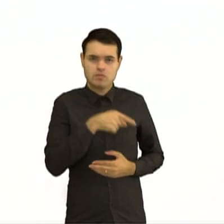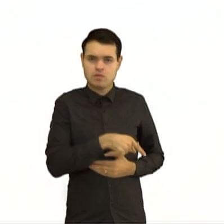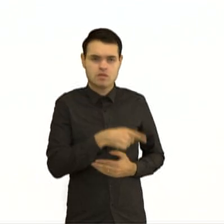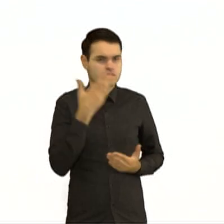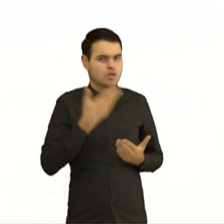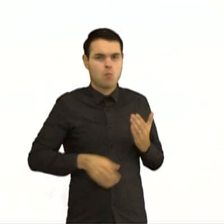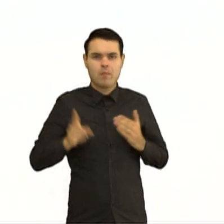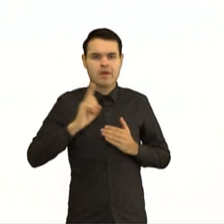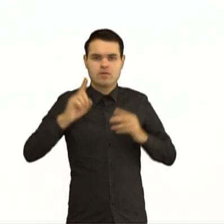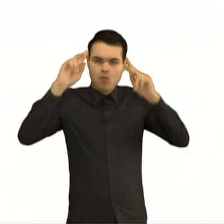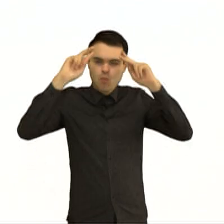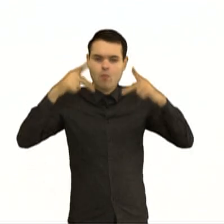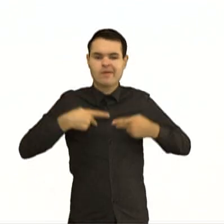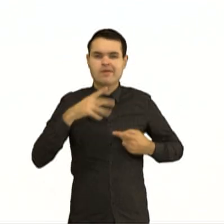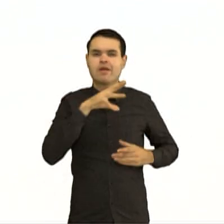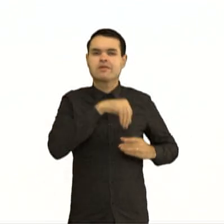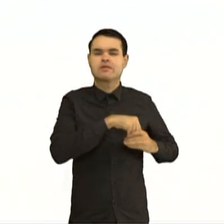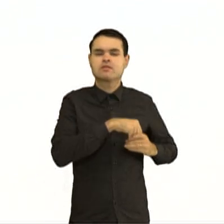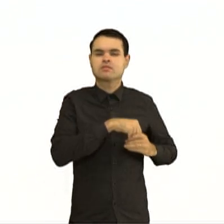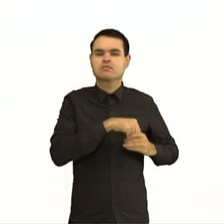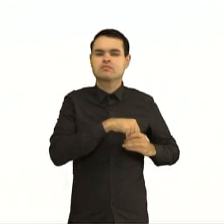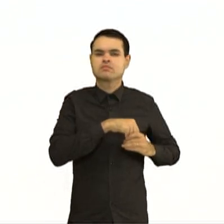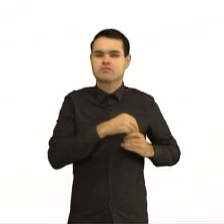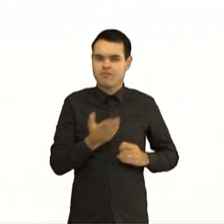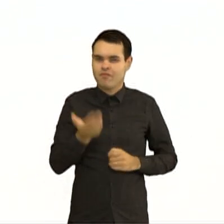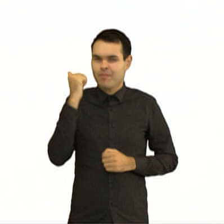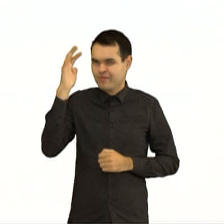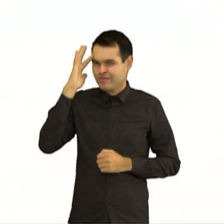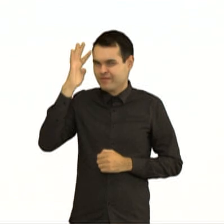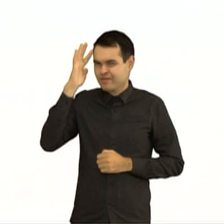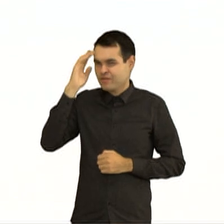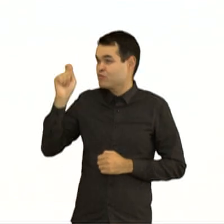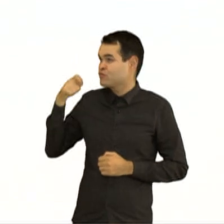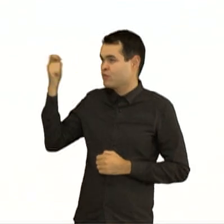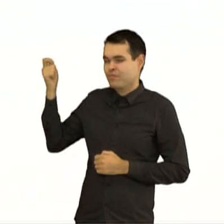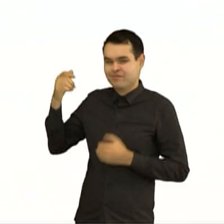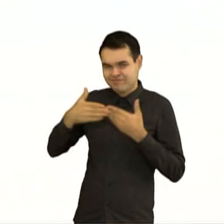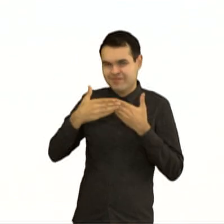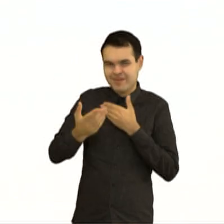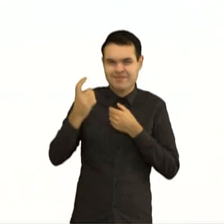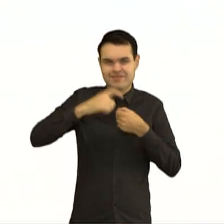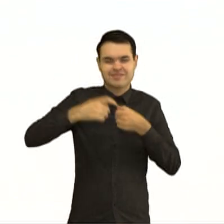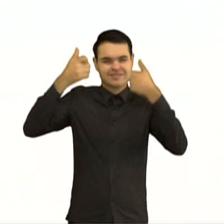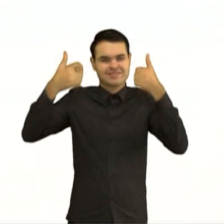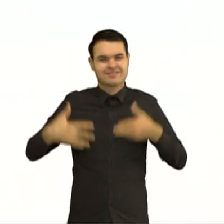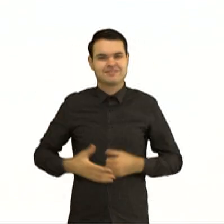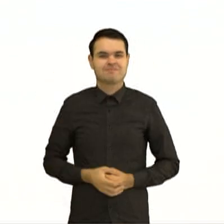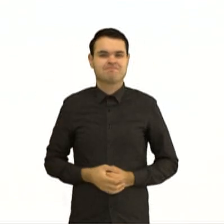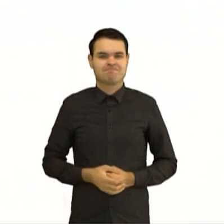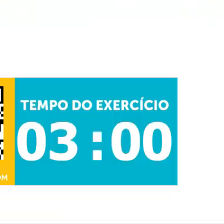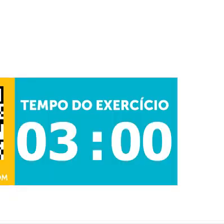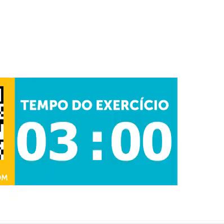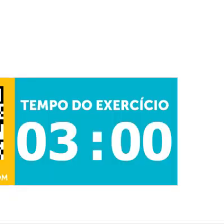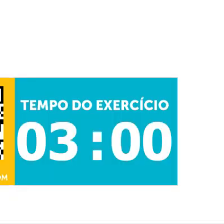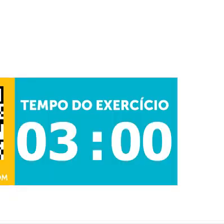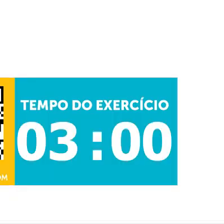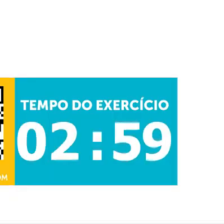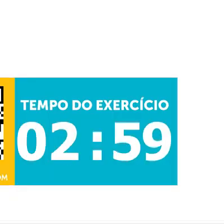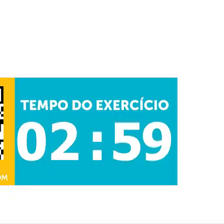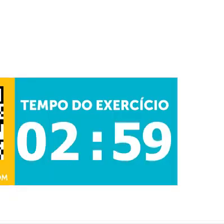não perdeu a humanidade? Vamos refletir sobre essa tira? Eu volto já já comentando essas questões.